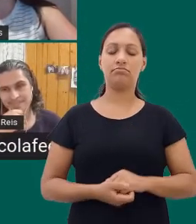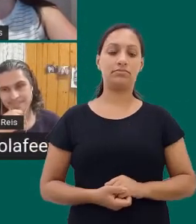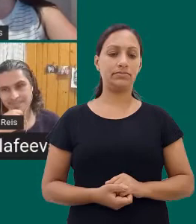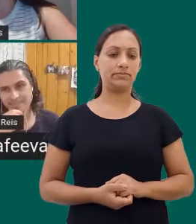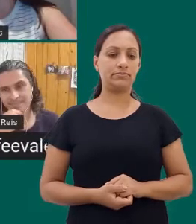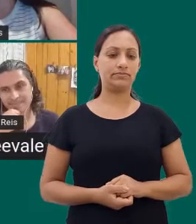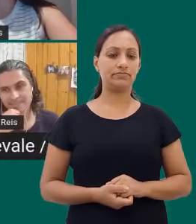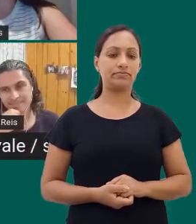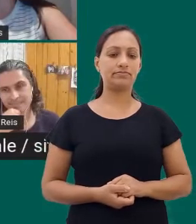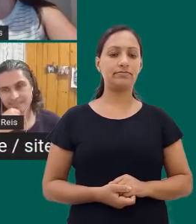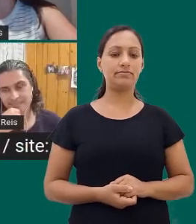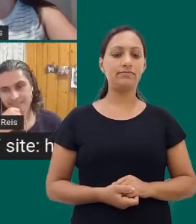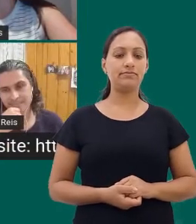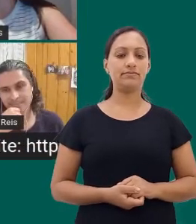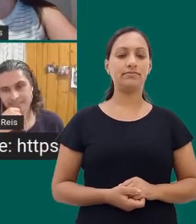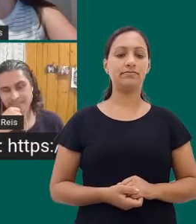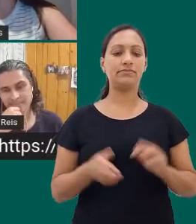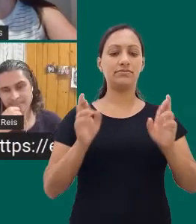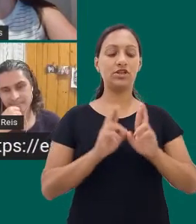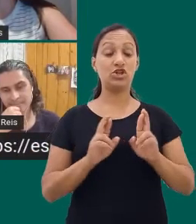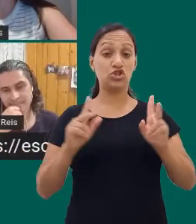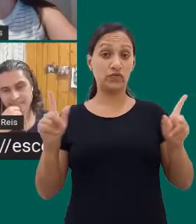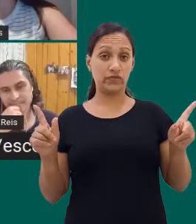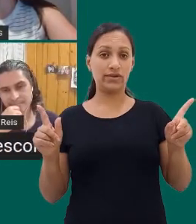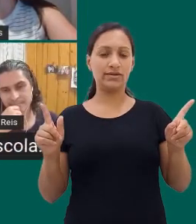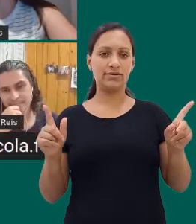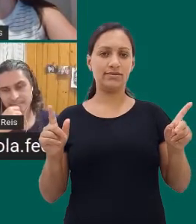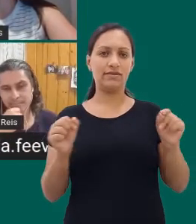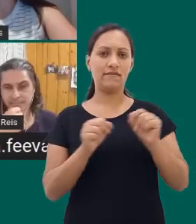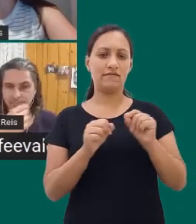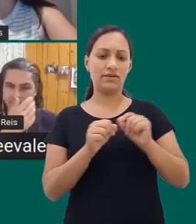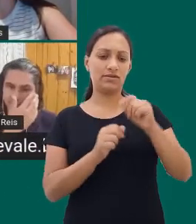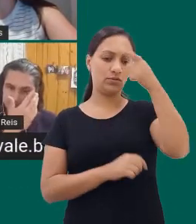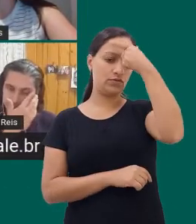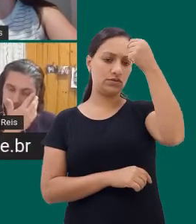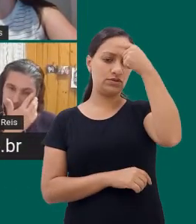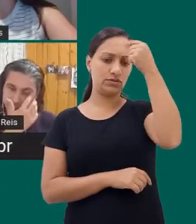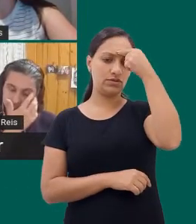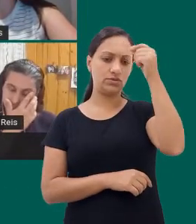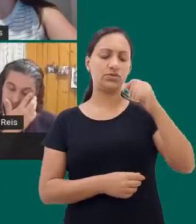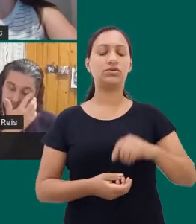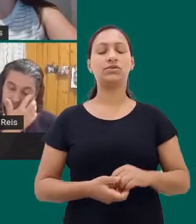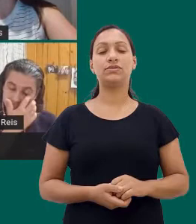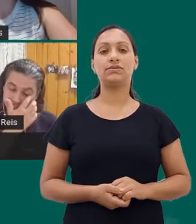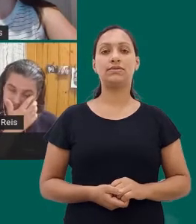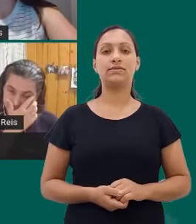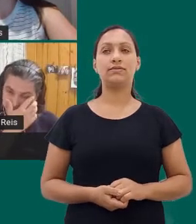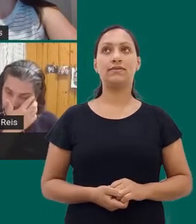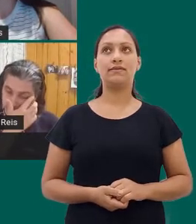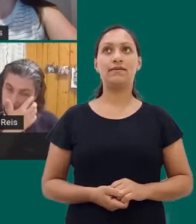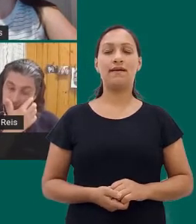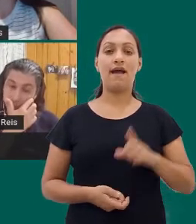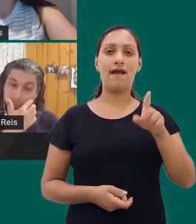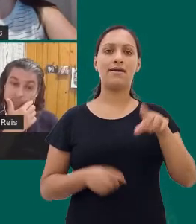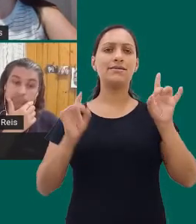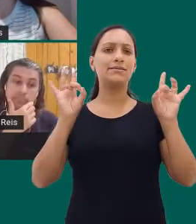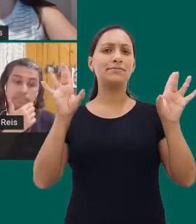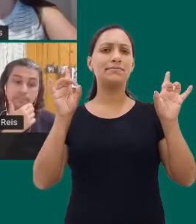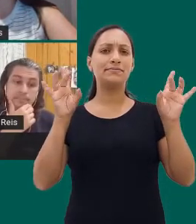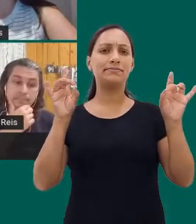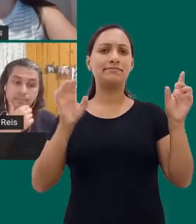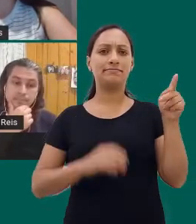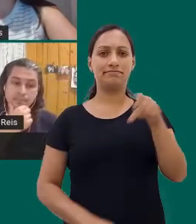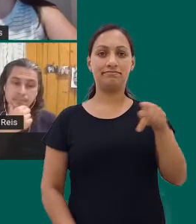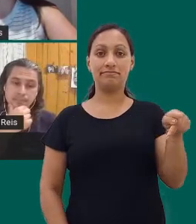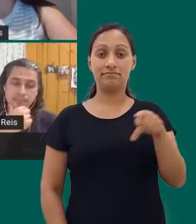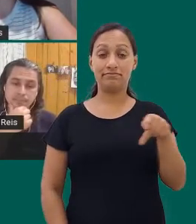A grande diferença que faz, né, a universidade é uma especialização que os professores